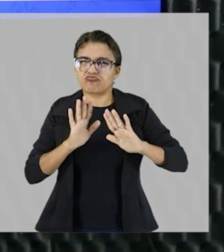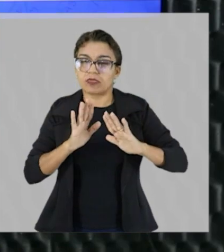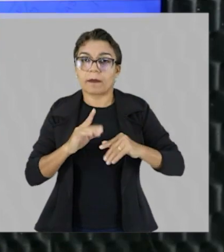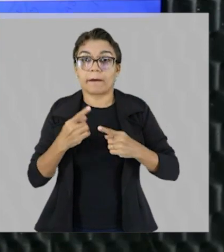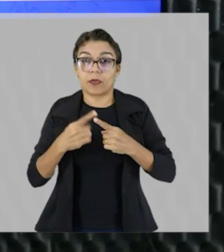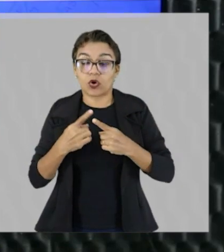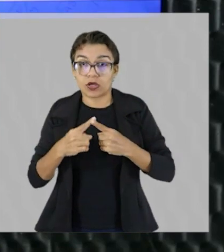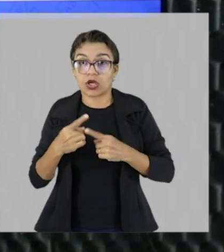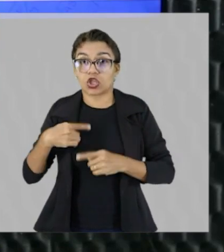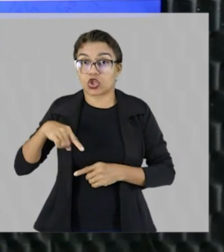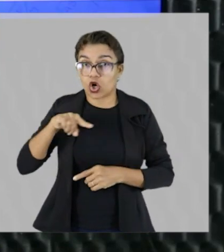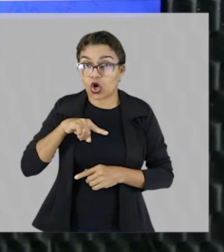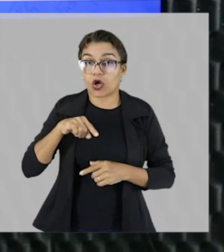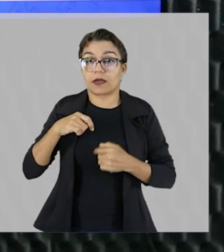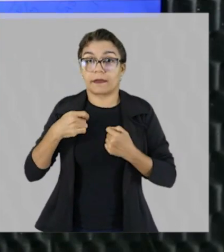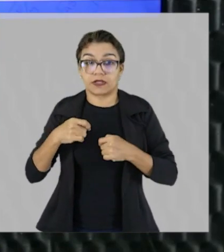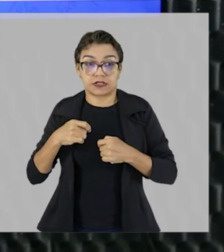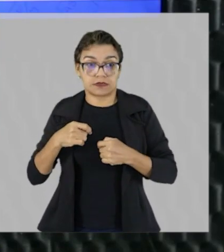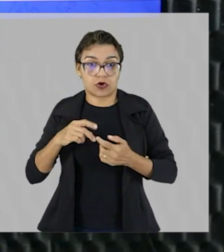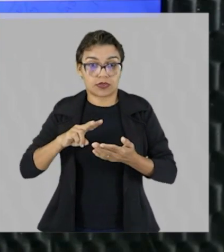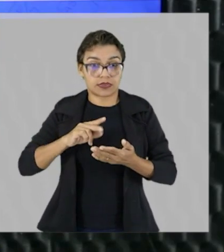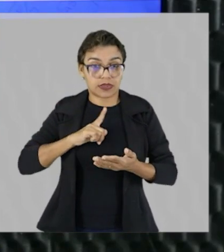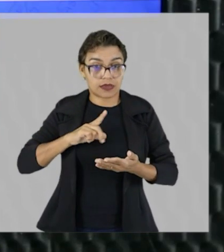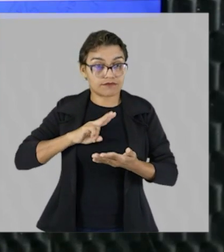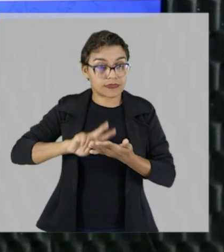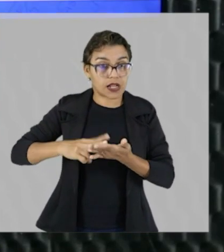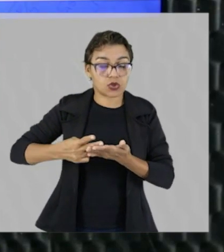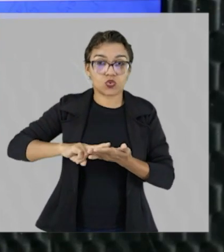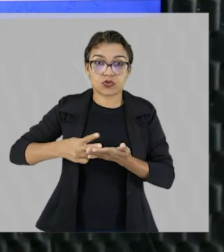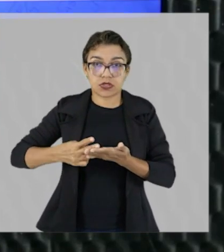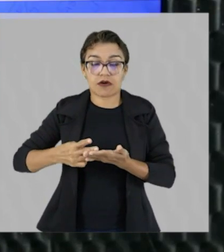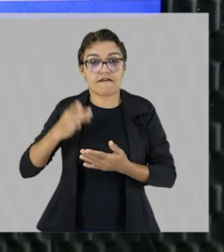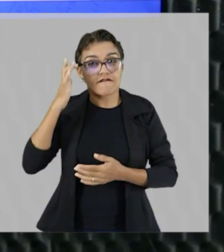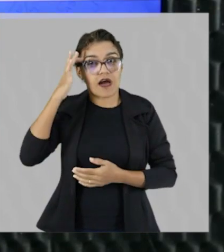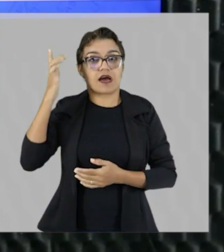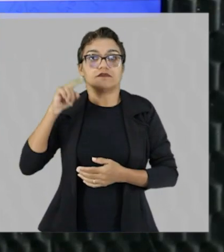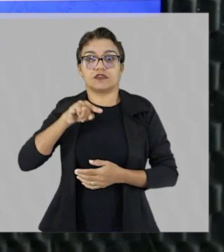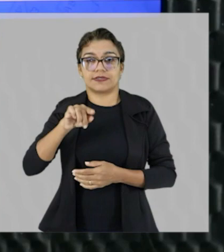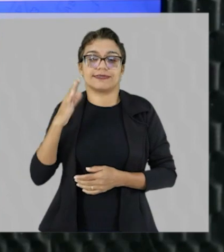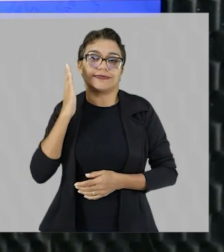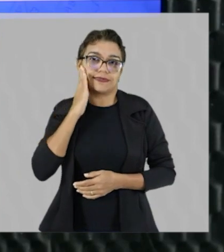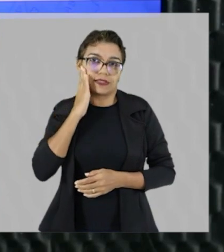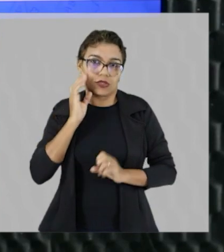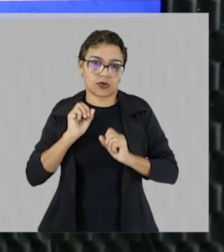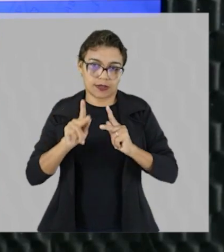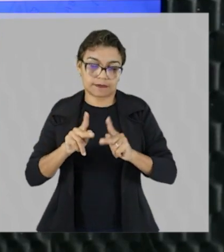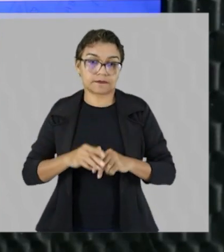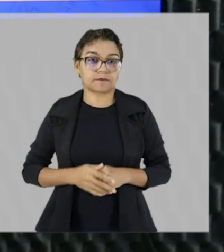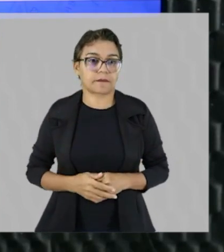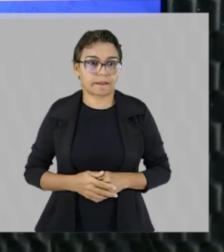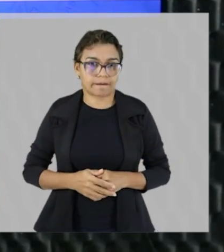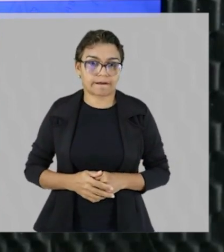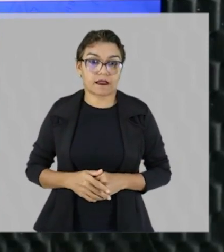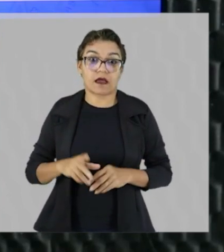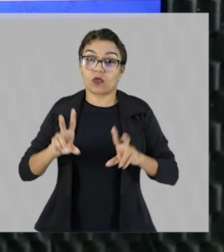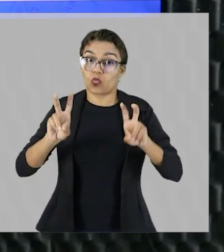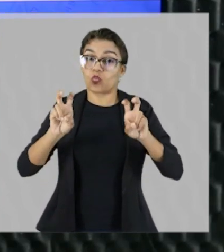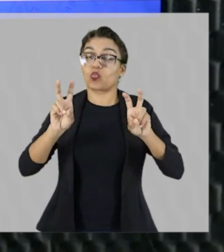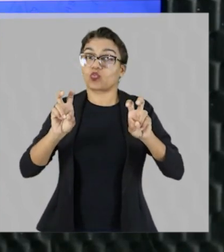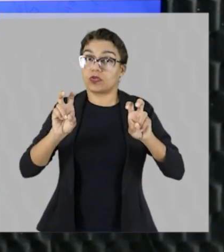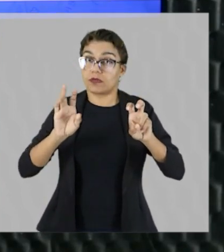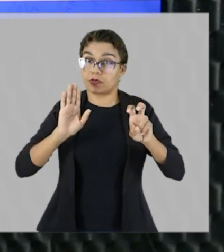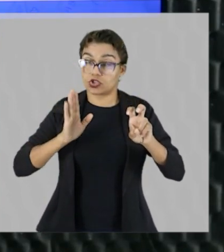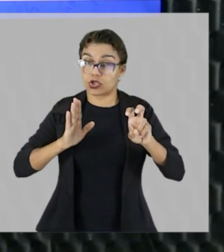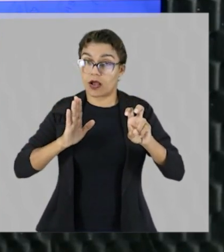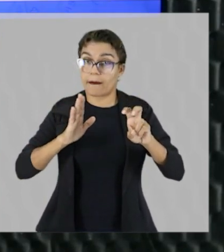porque nós temos a tradução dele aqui e fica mais fácil para vocês, tá? Então, aqui eu tenho, pela temática, eu já sei